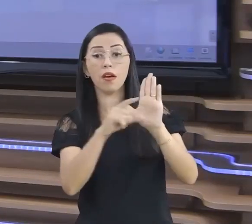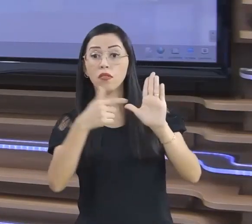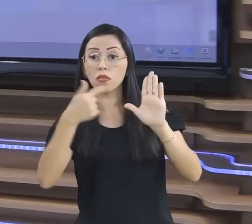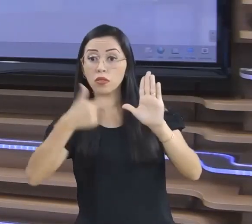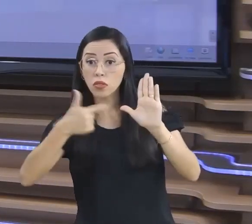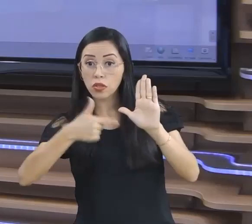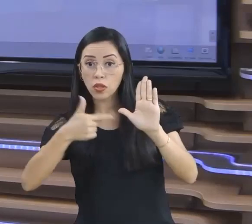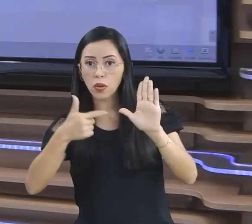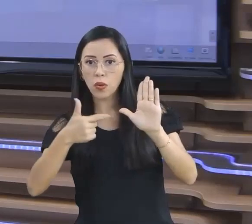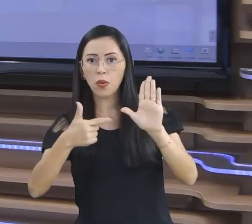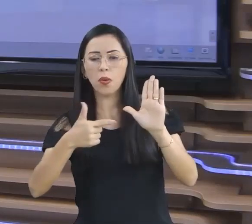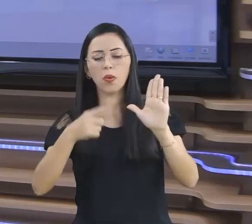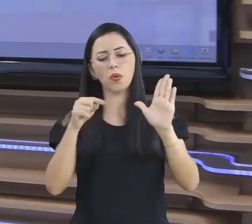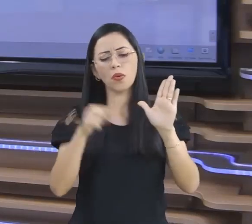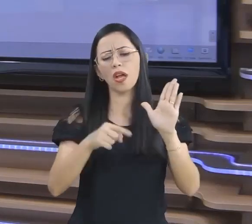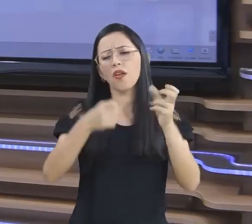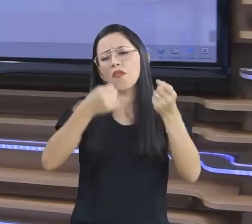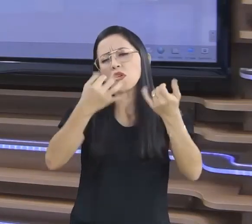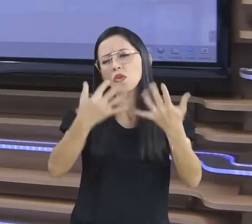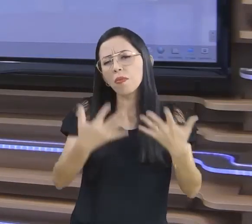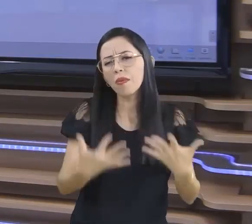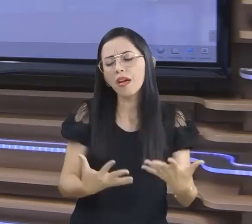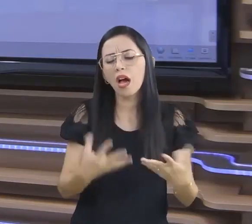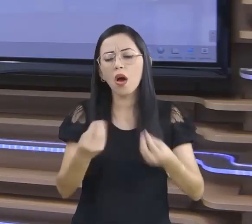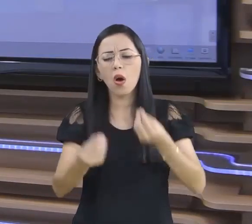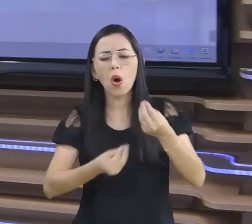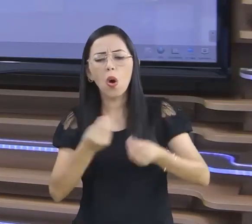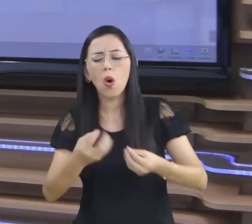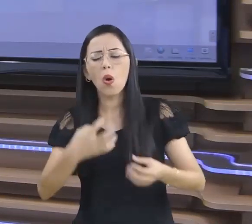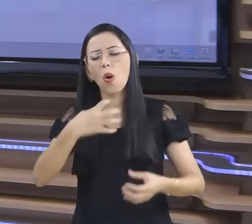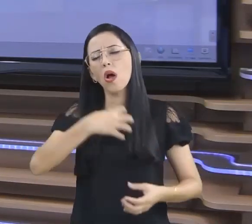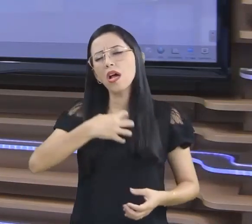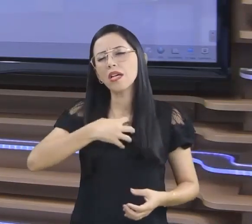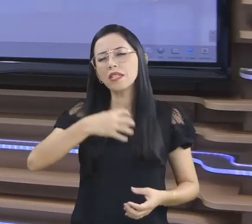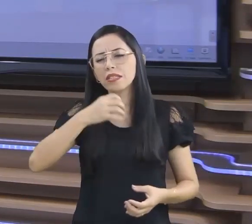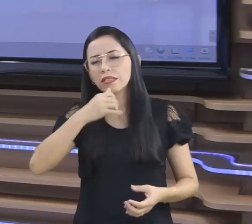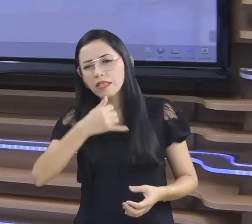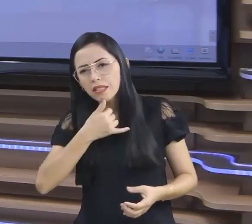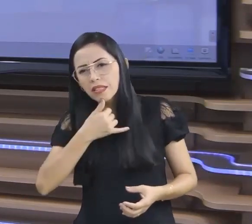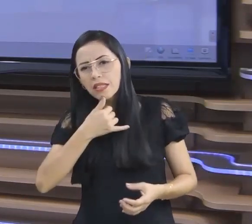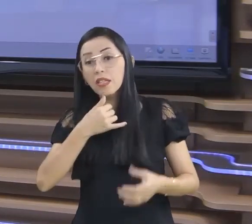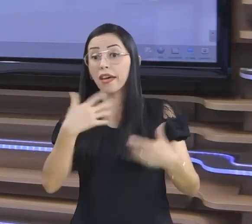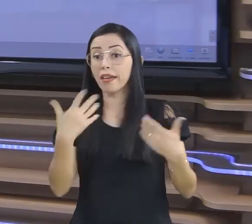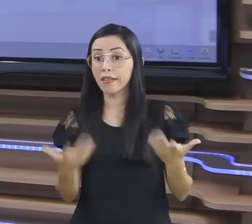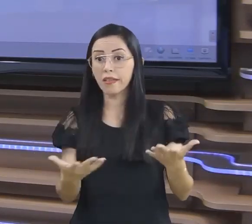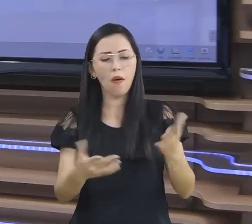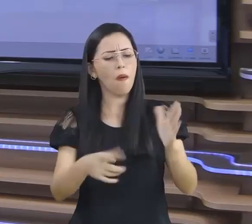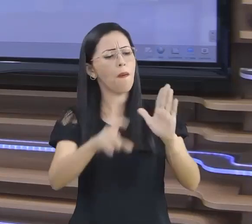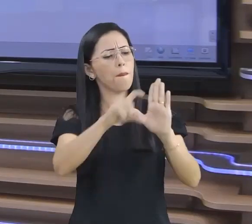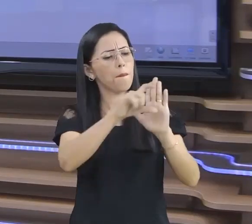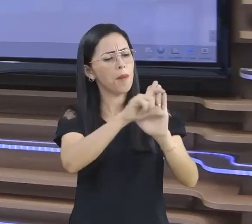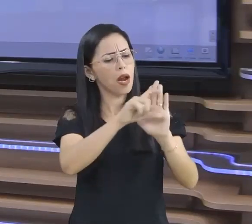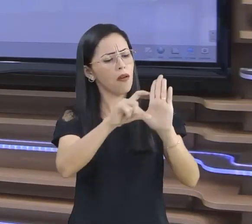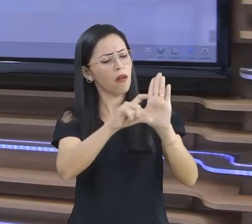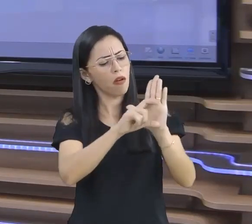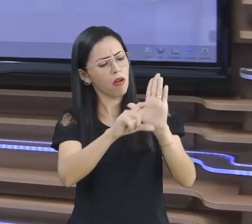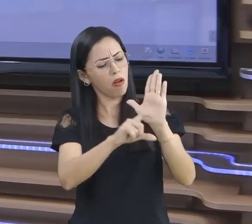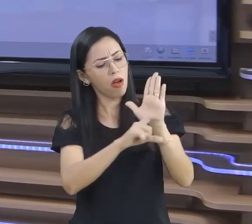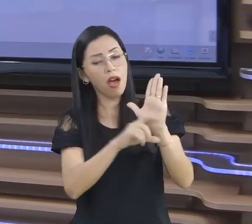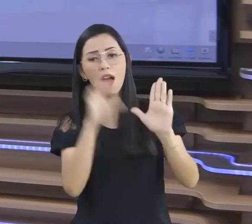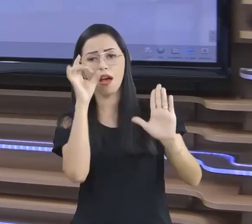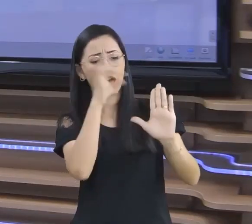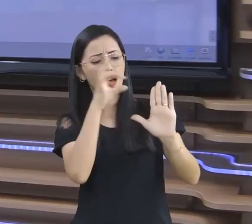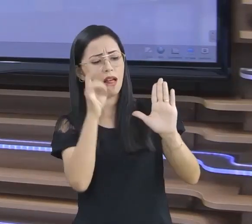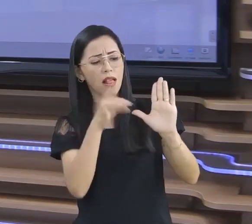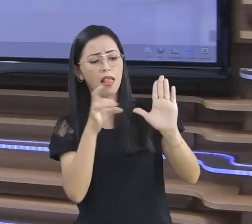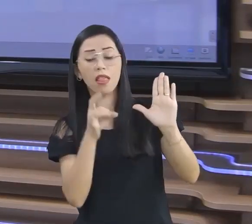um pouco como ele se sente. Vê que cada parágrafo tem um assunto abordado, um